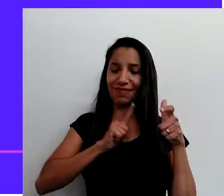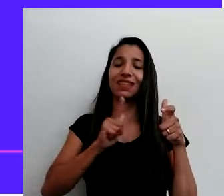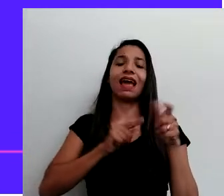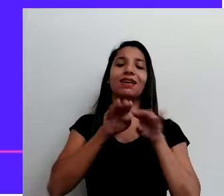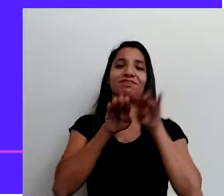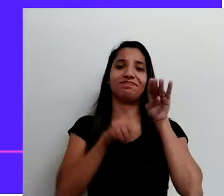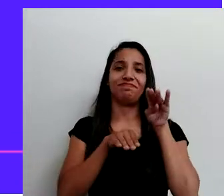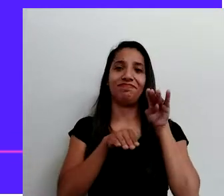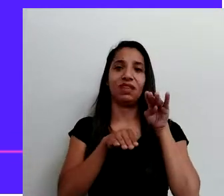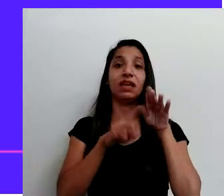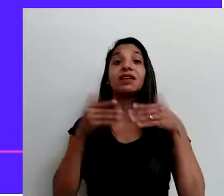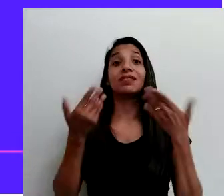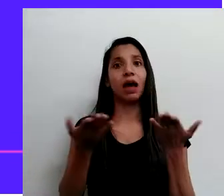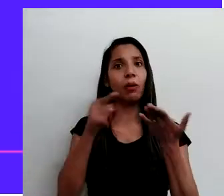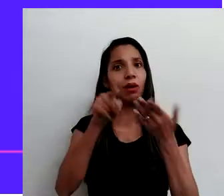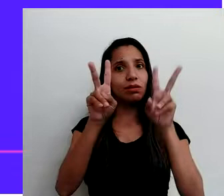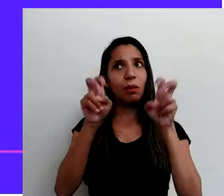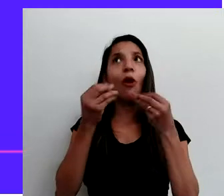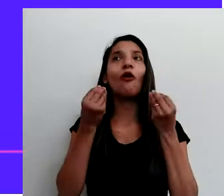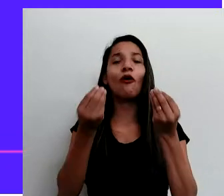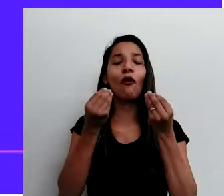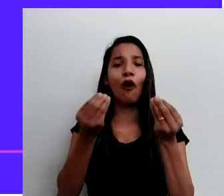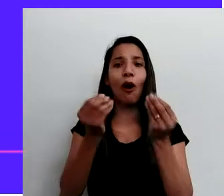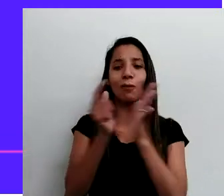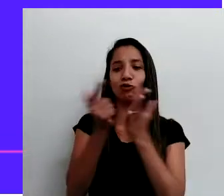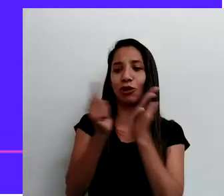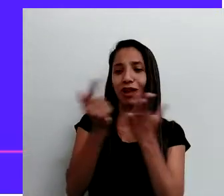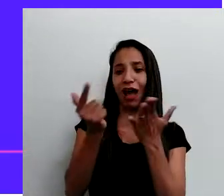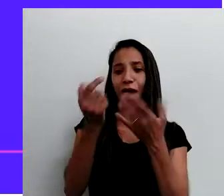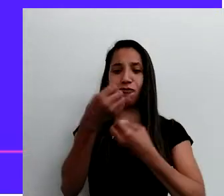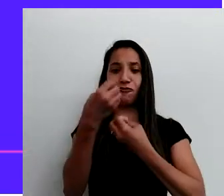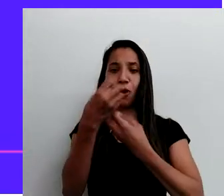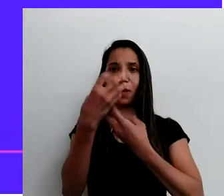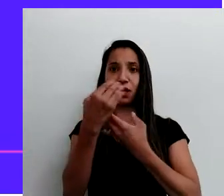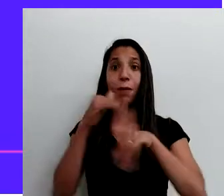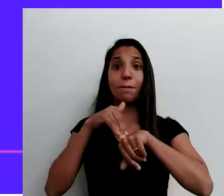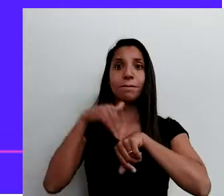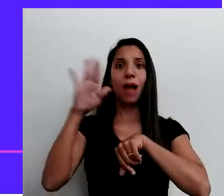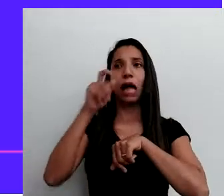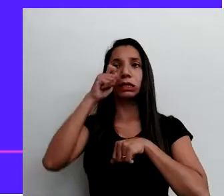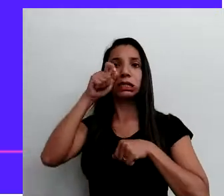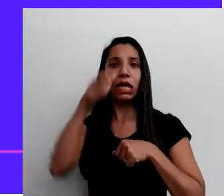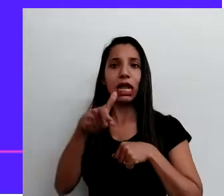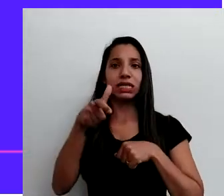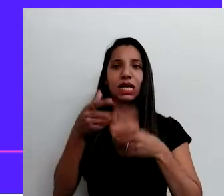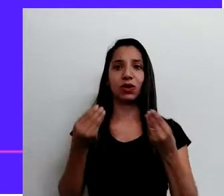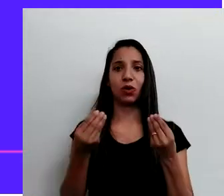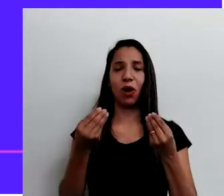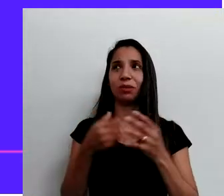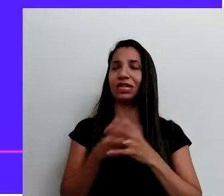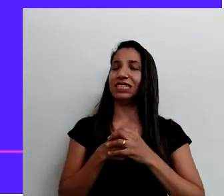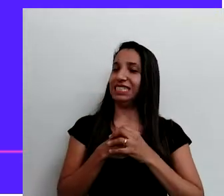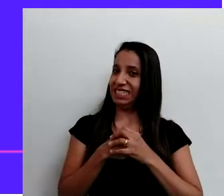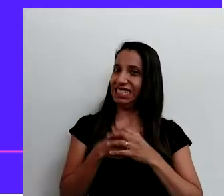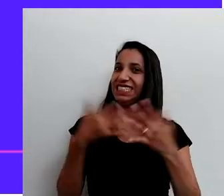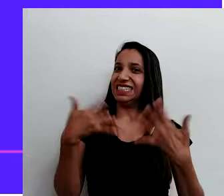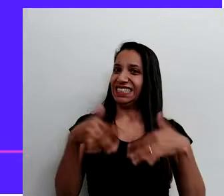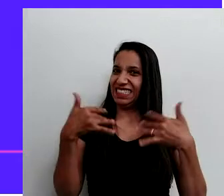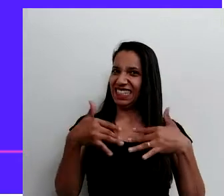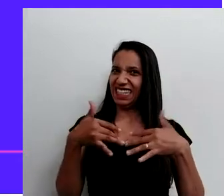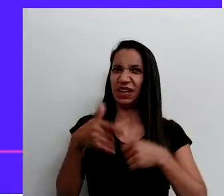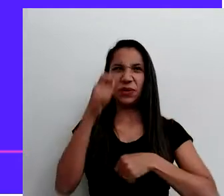jornalística sobre desigualdade ou desigualdade? E eu já queria problematizar o atrativa,